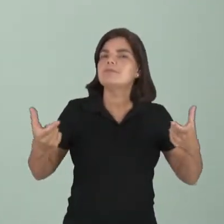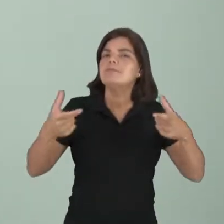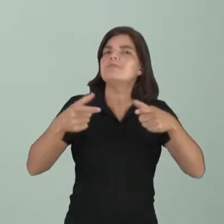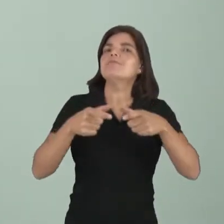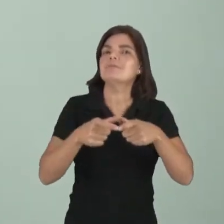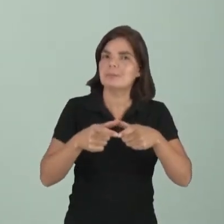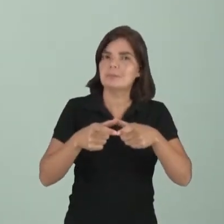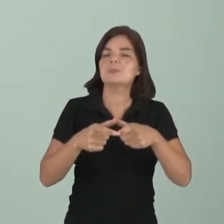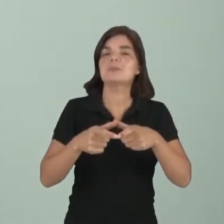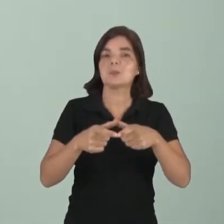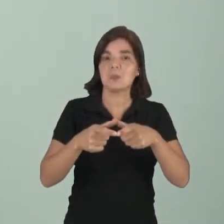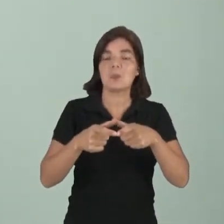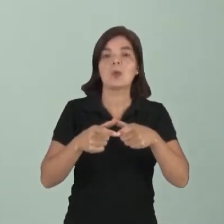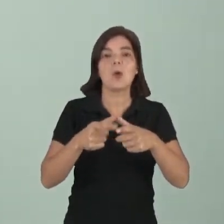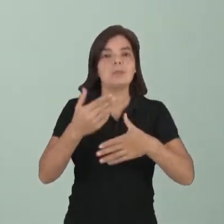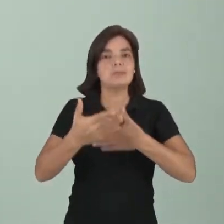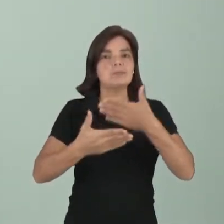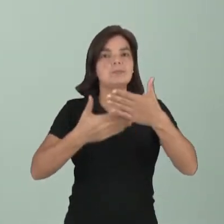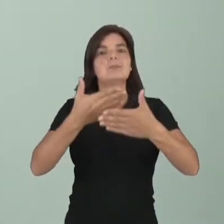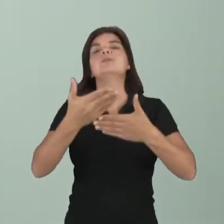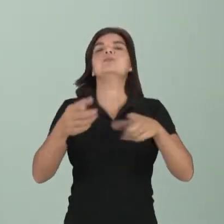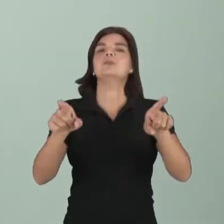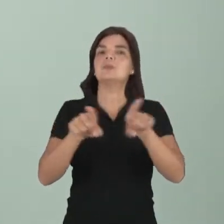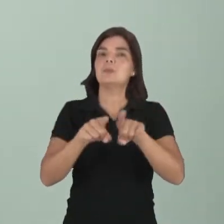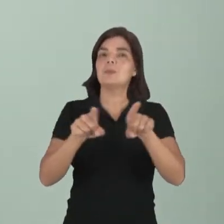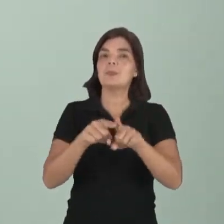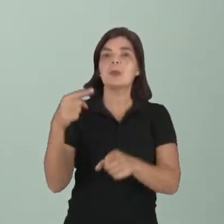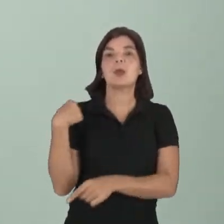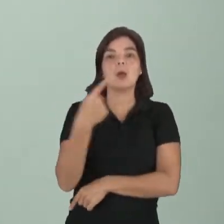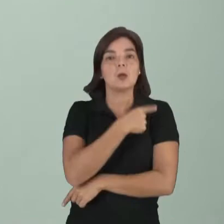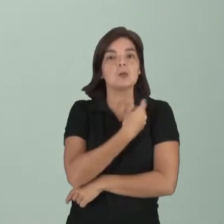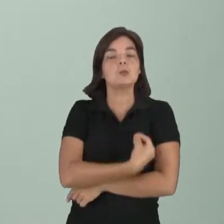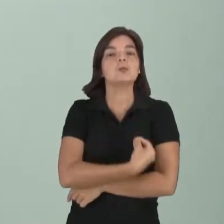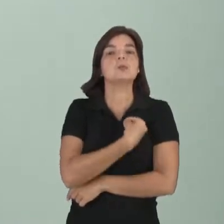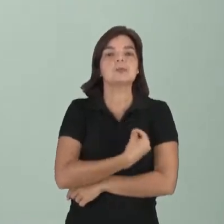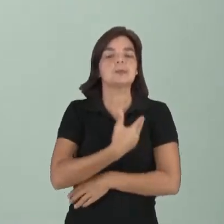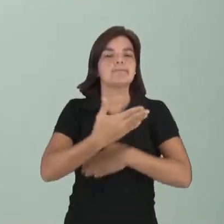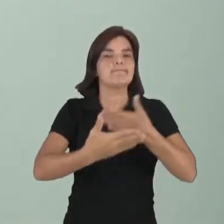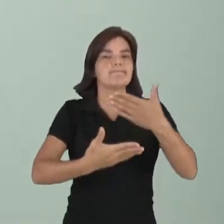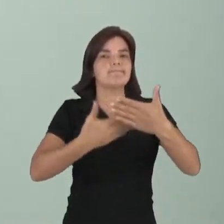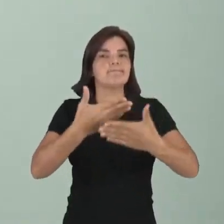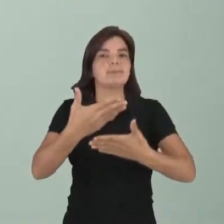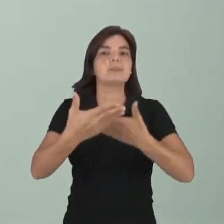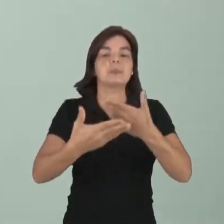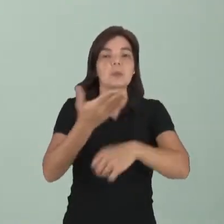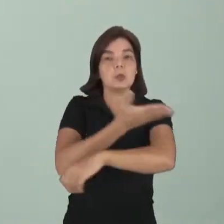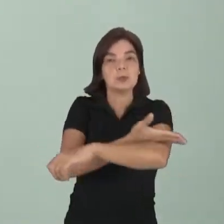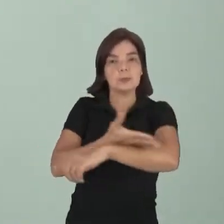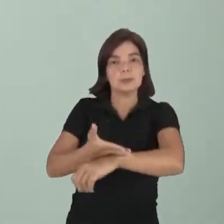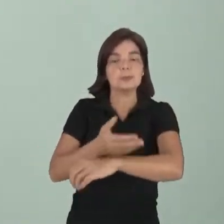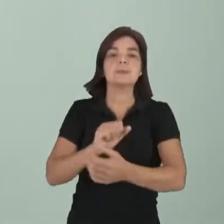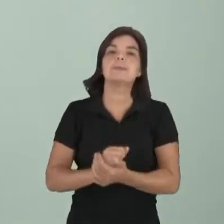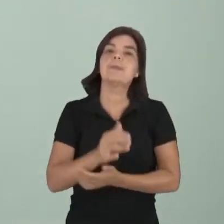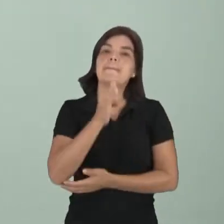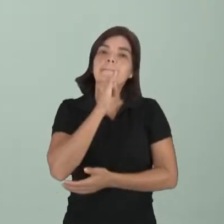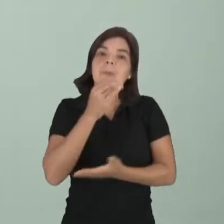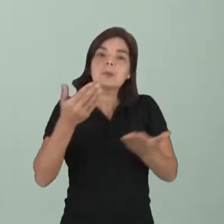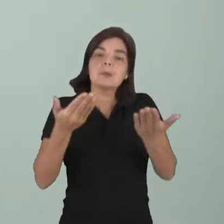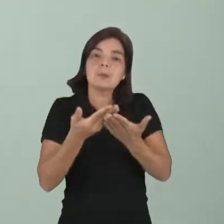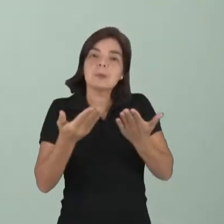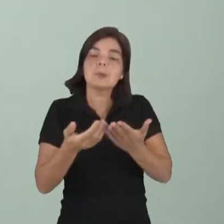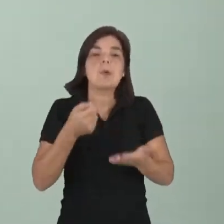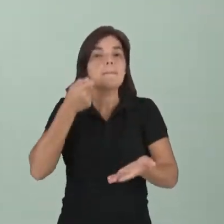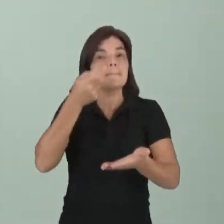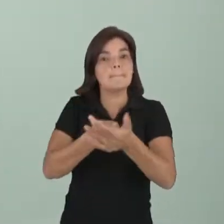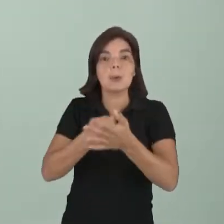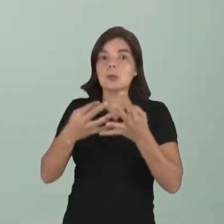diminuir os processos em que a nossa vida vai cada vez mais se acostumando. Por exemplo, hoje em dia você